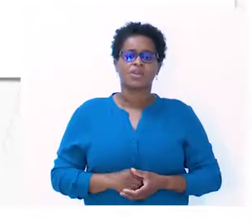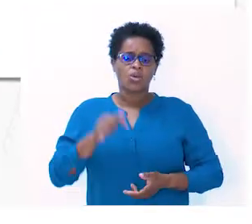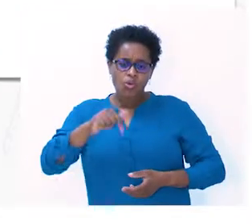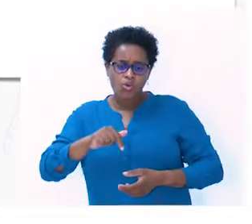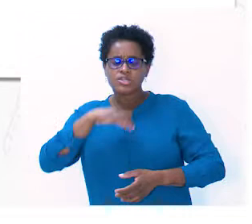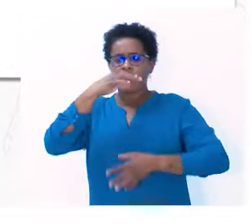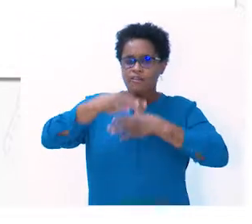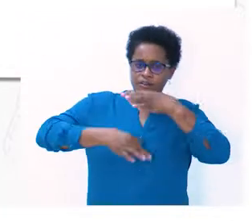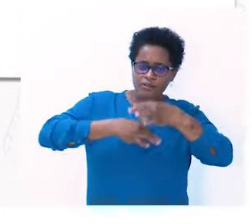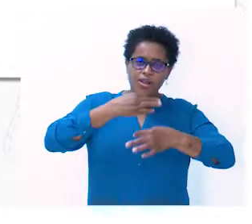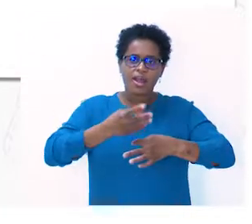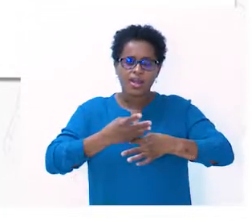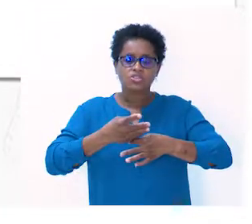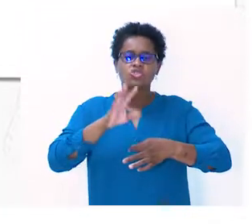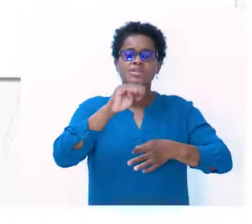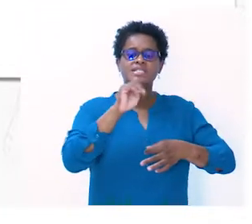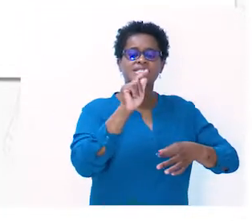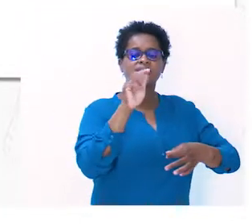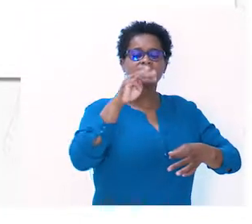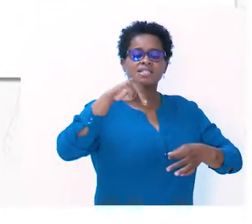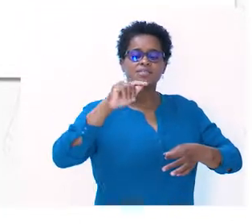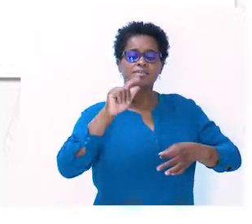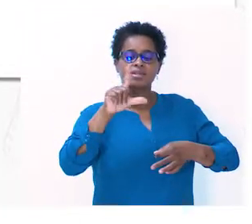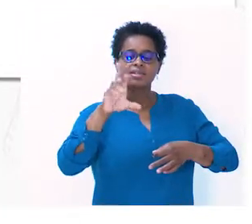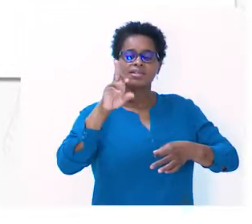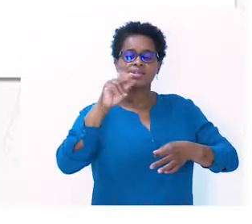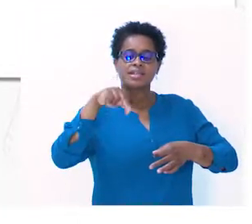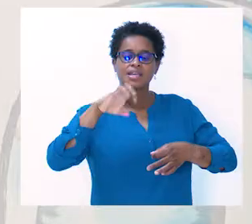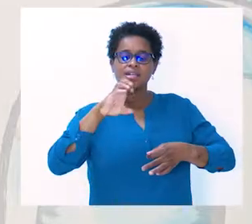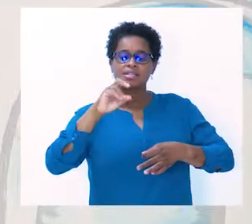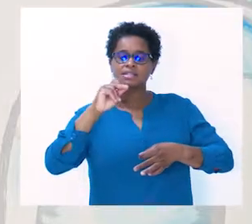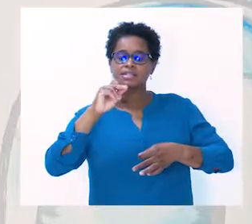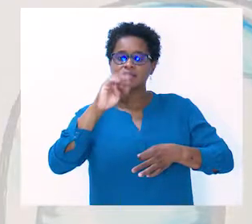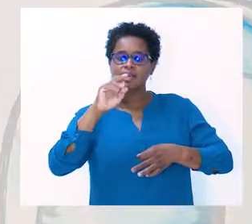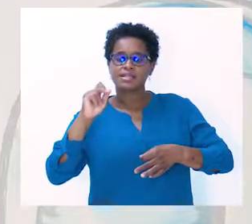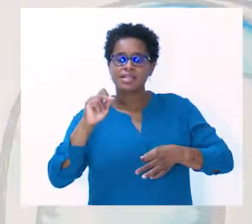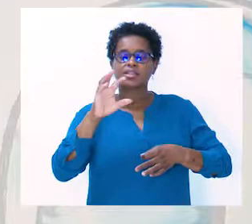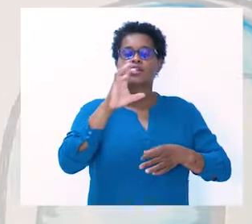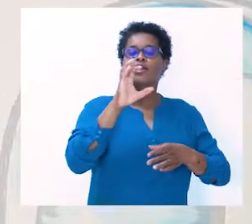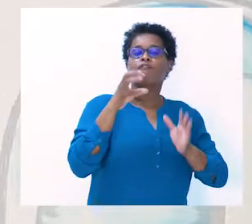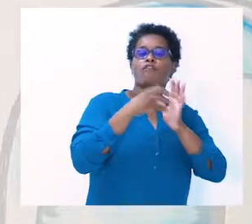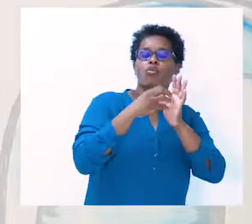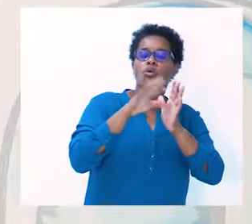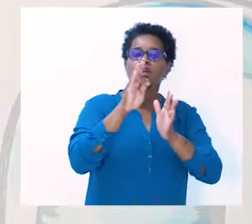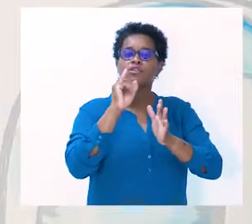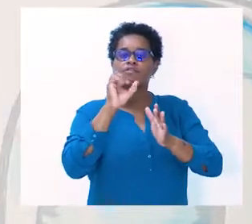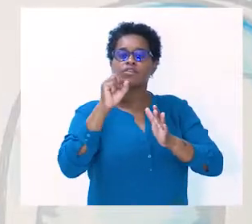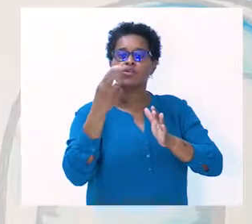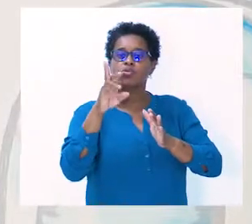Vamos falar hoje sobre semelhança de figuras ou